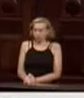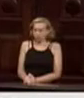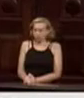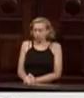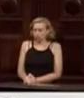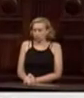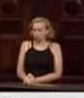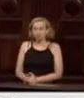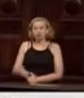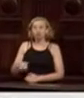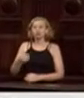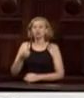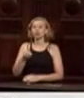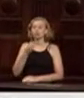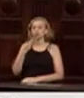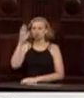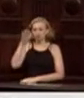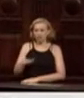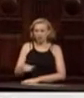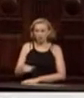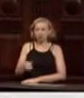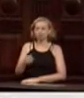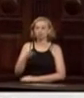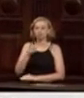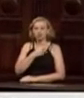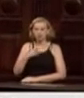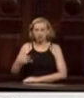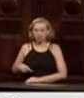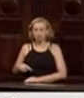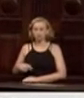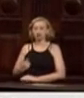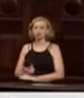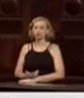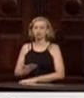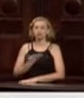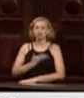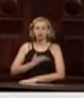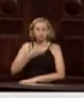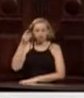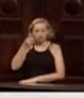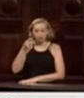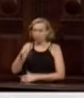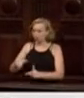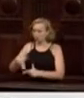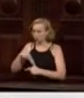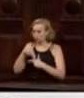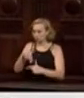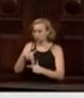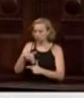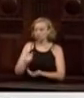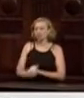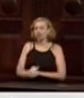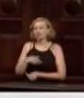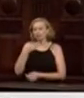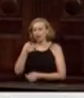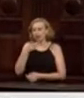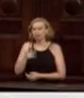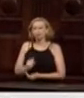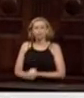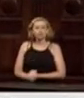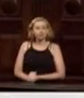Boa tarde, senhora presidente. Boa tarde, demais deputados. Eu uso a tribuna para tentar sistematizar